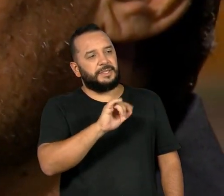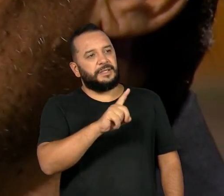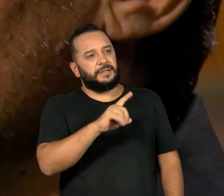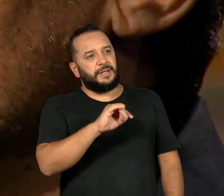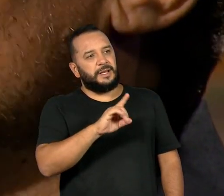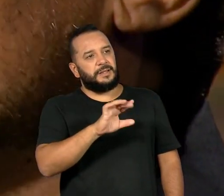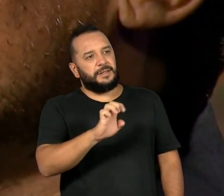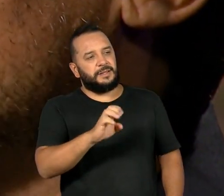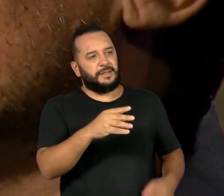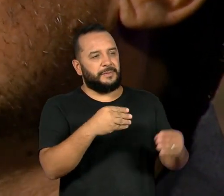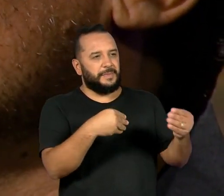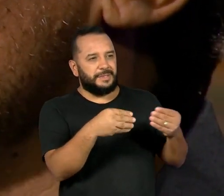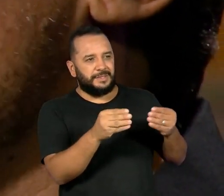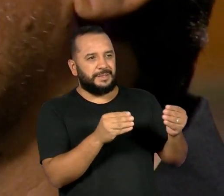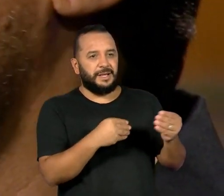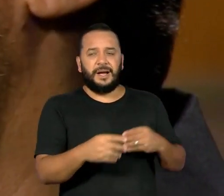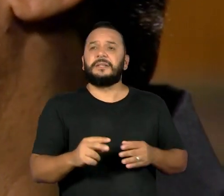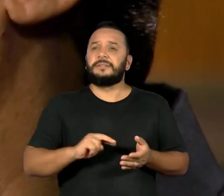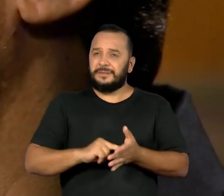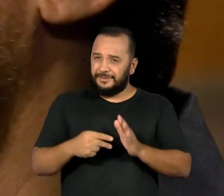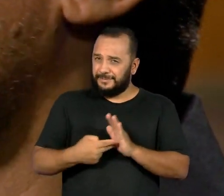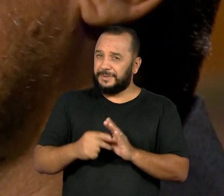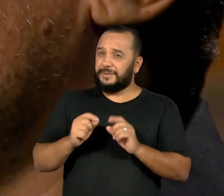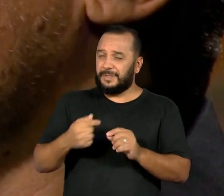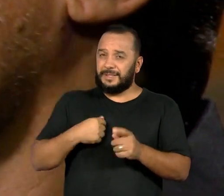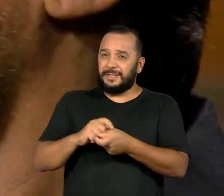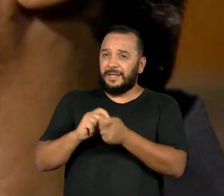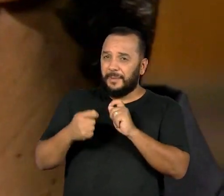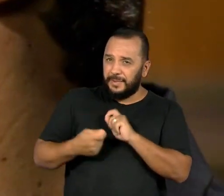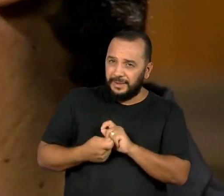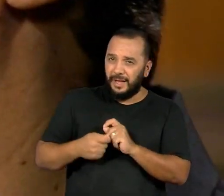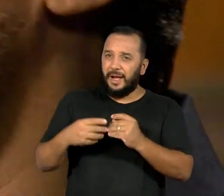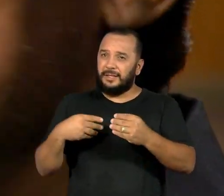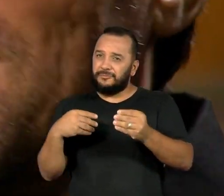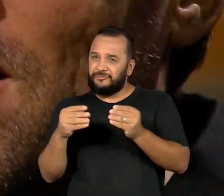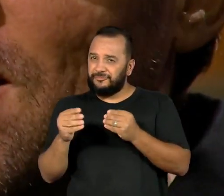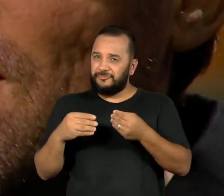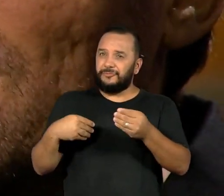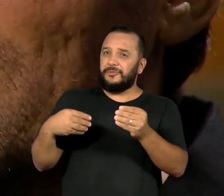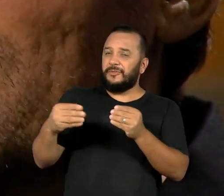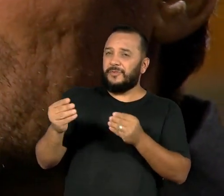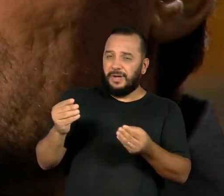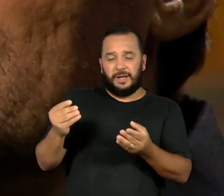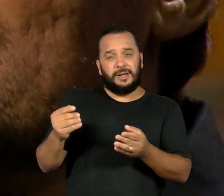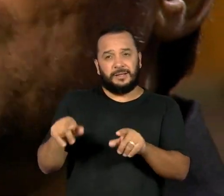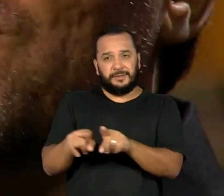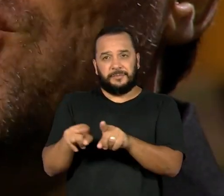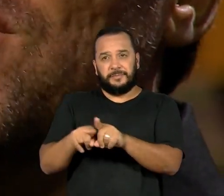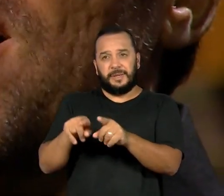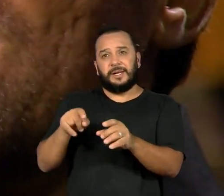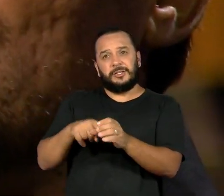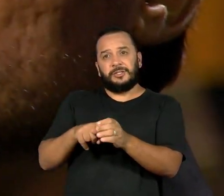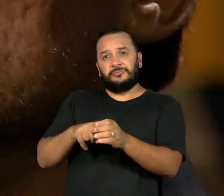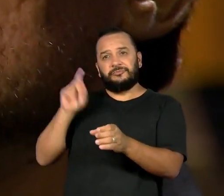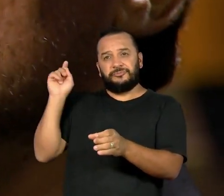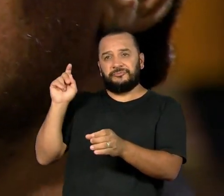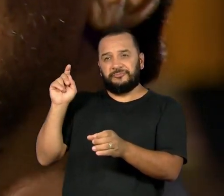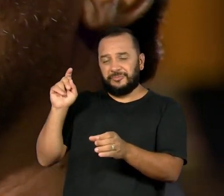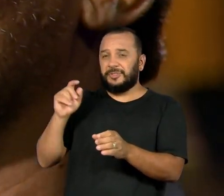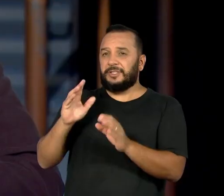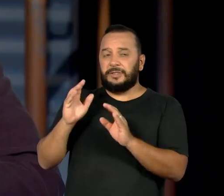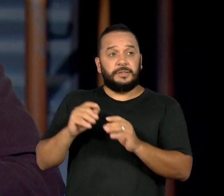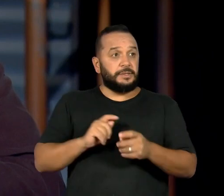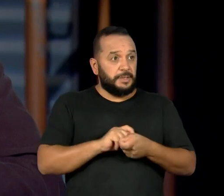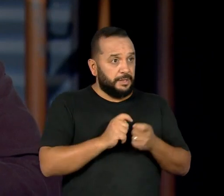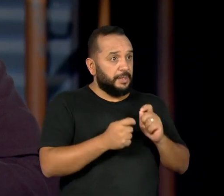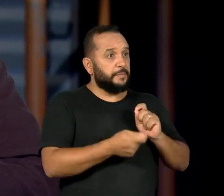Que é a capacidade do material se moldar, se transformar e se desprender do original. Se